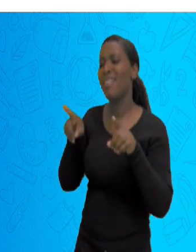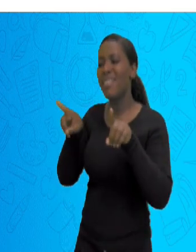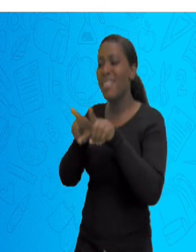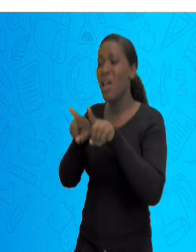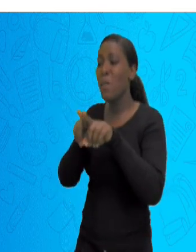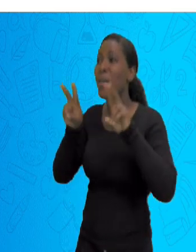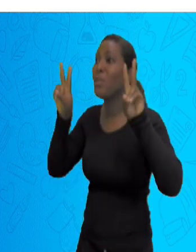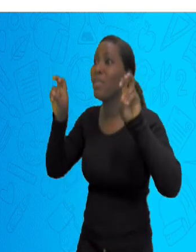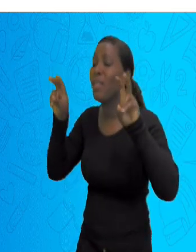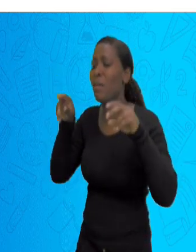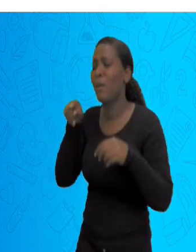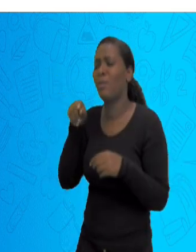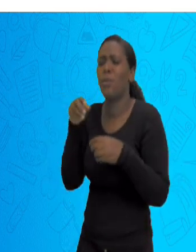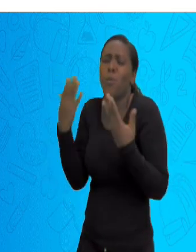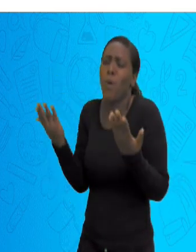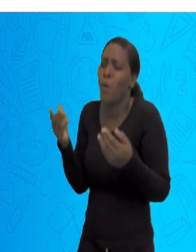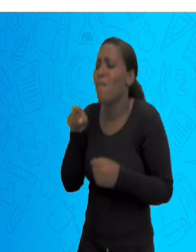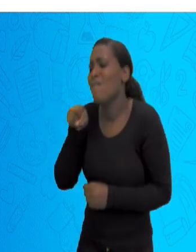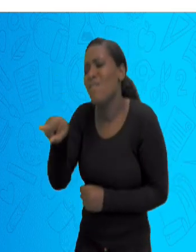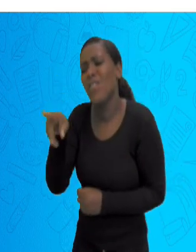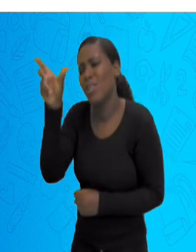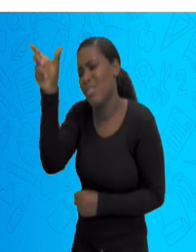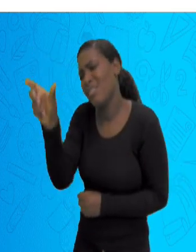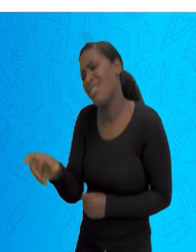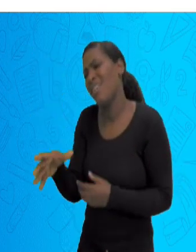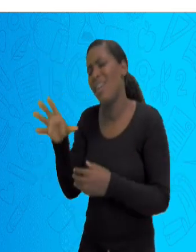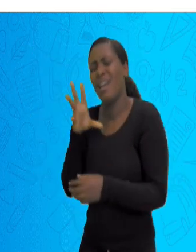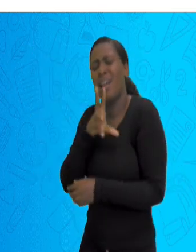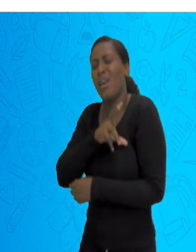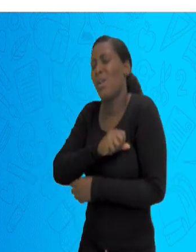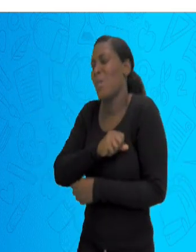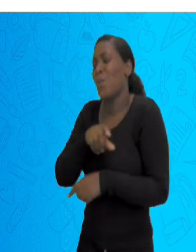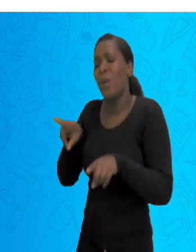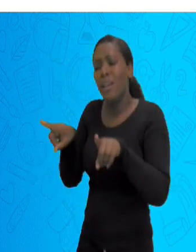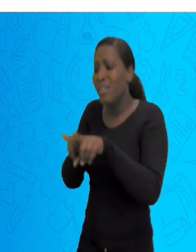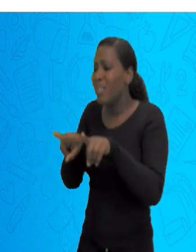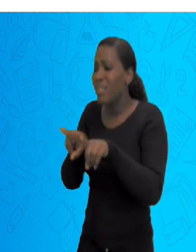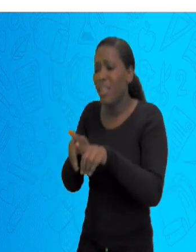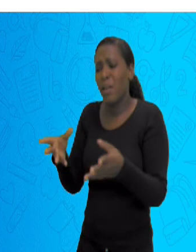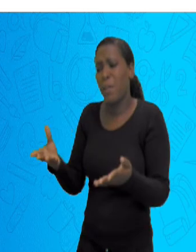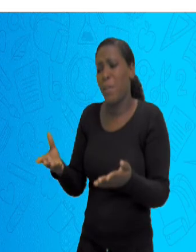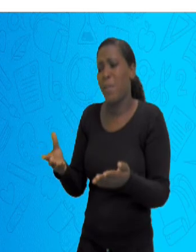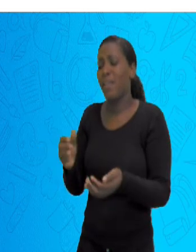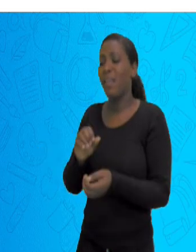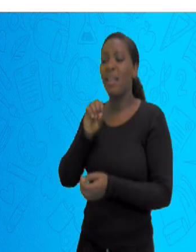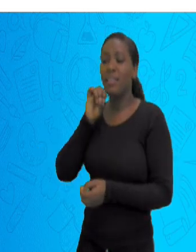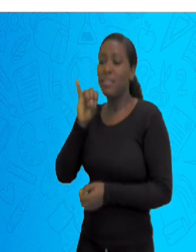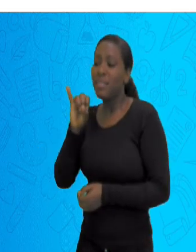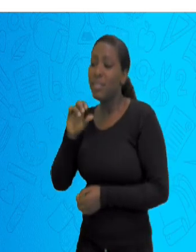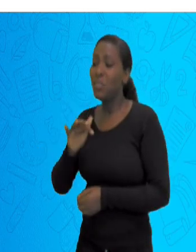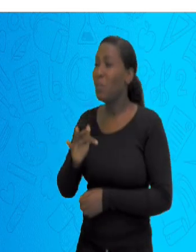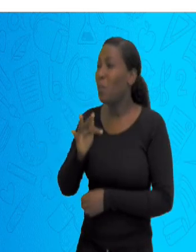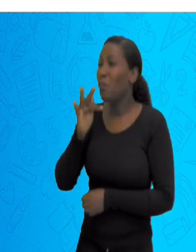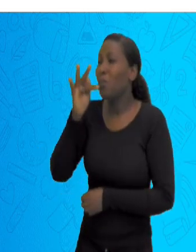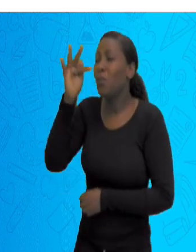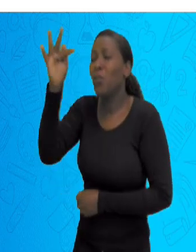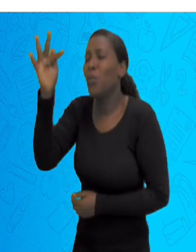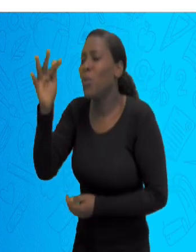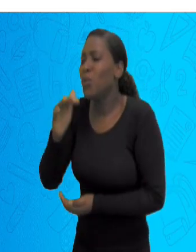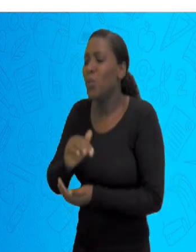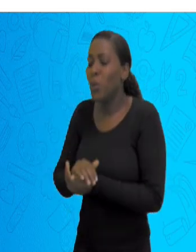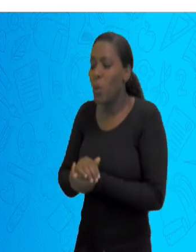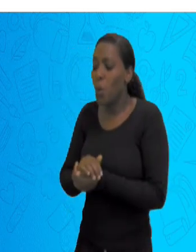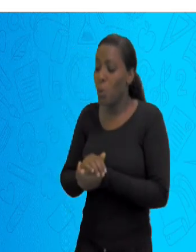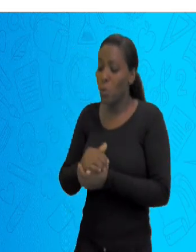meu pranto, ao seu pesar, ao seu contentamento. E